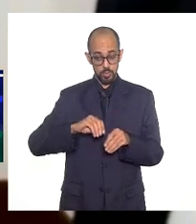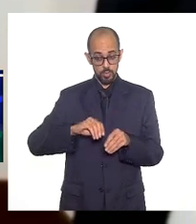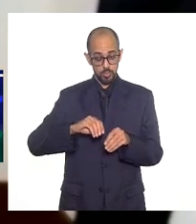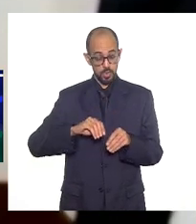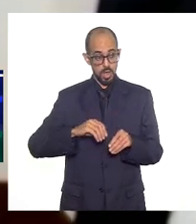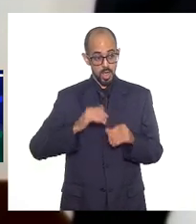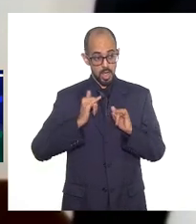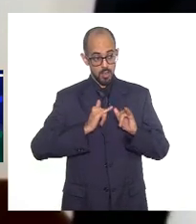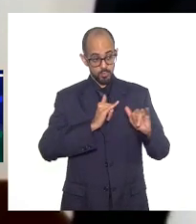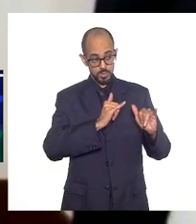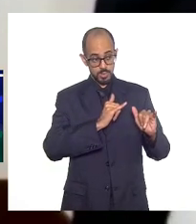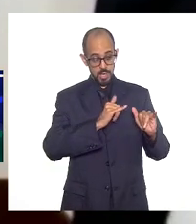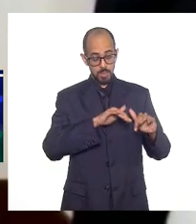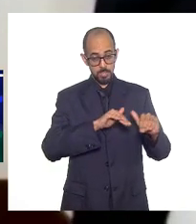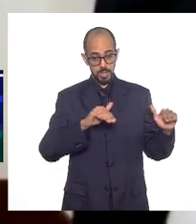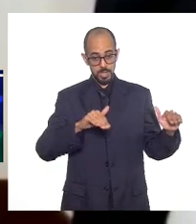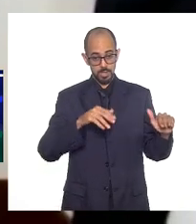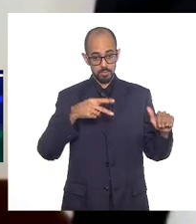do PSL.